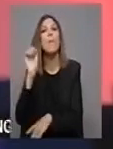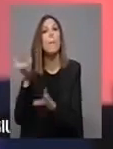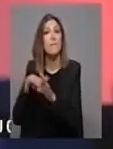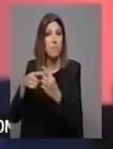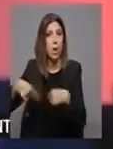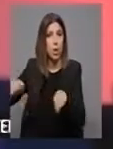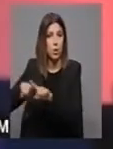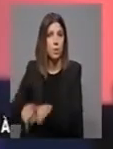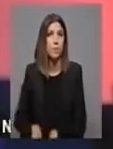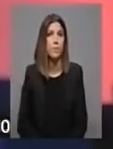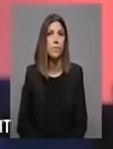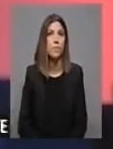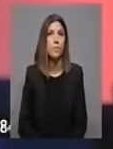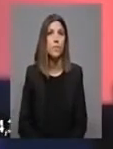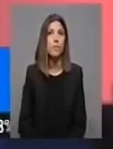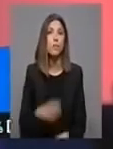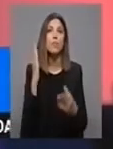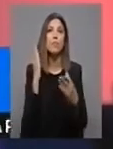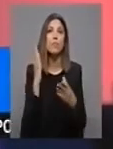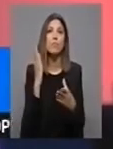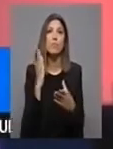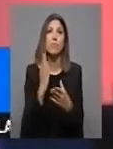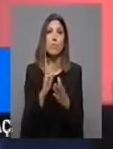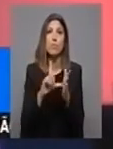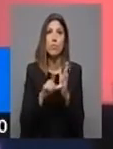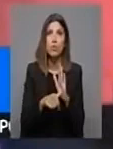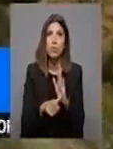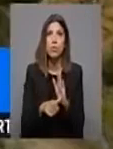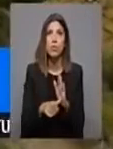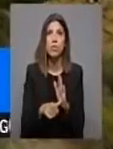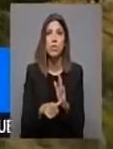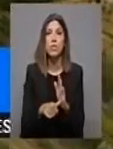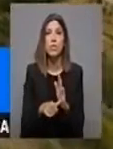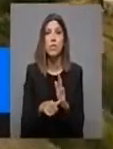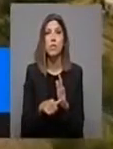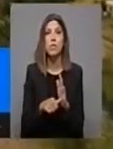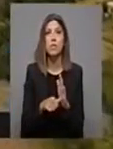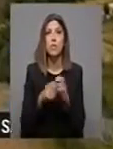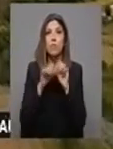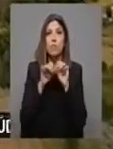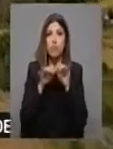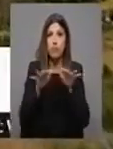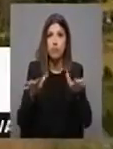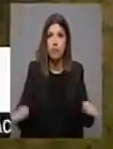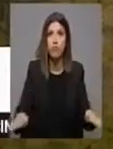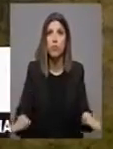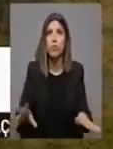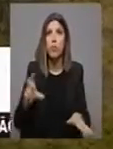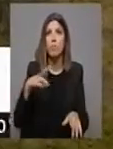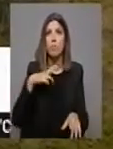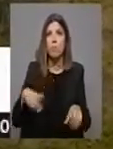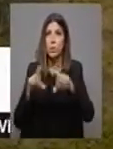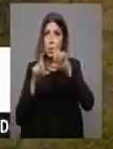O projeto do cadastro simplificado vai ser alargado a todo o país. A plataforma Balcão Único do prédio começou como um